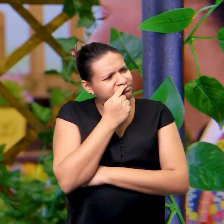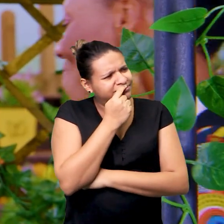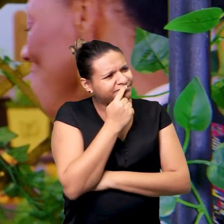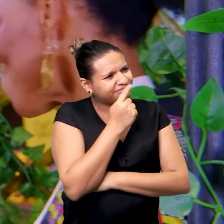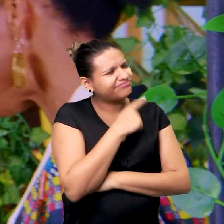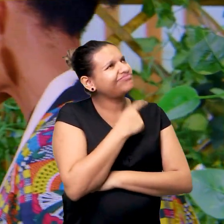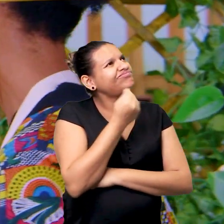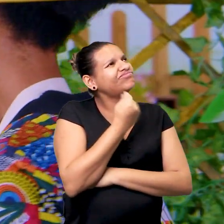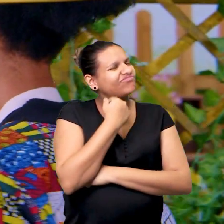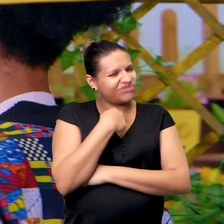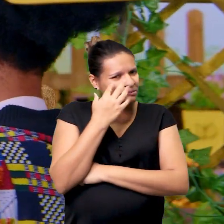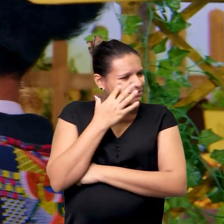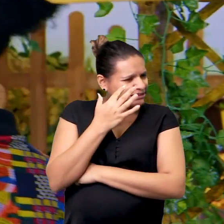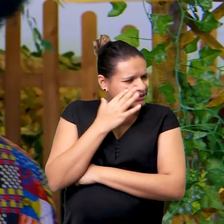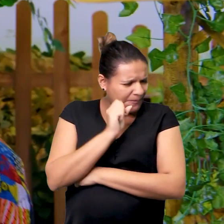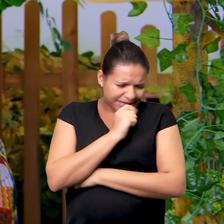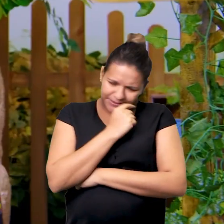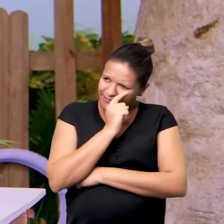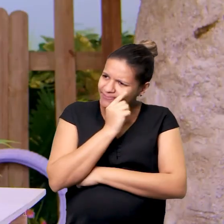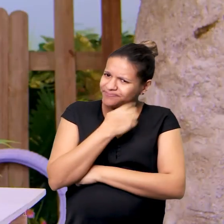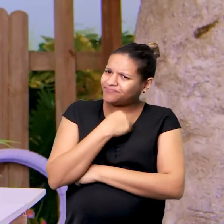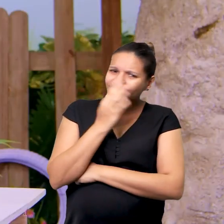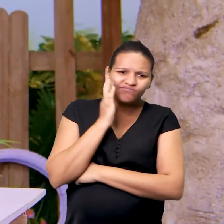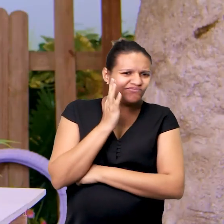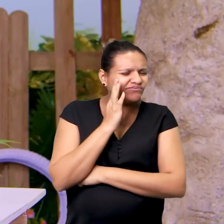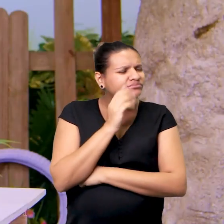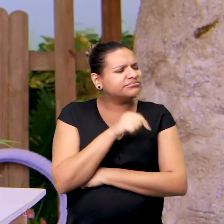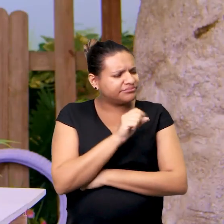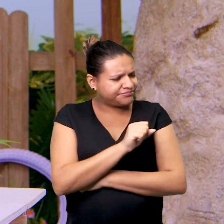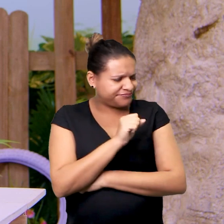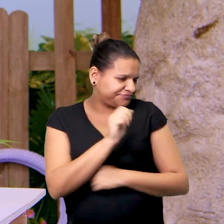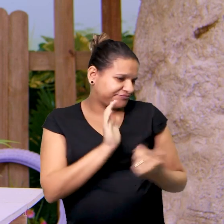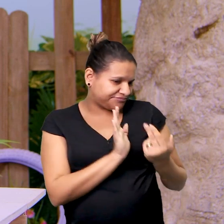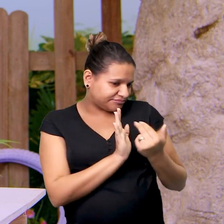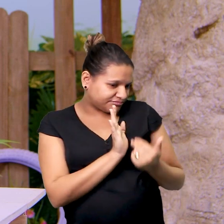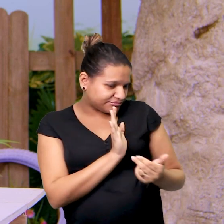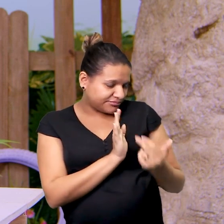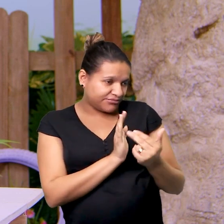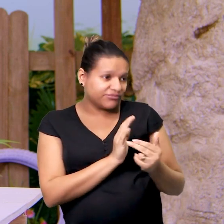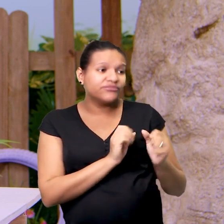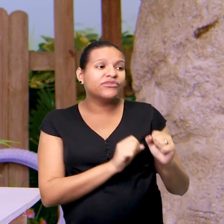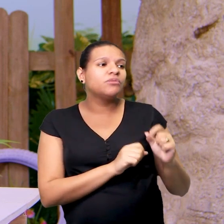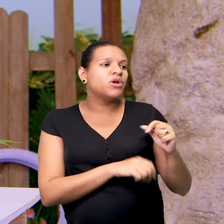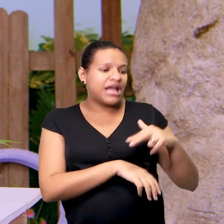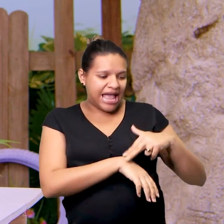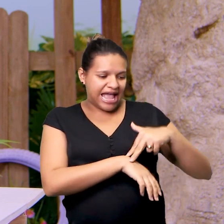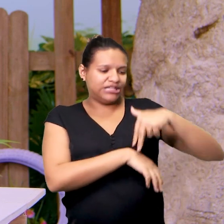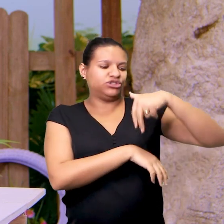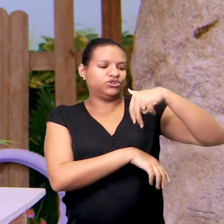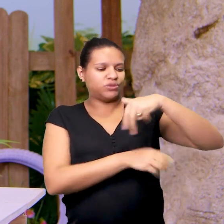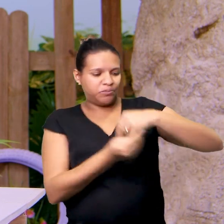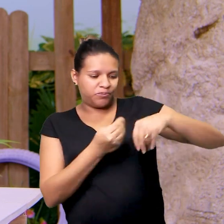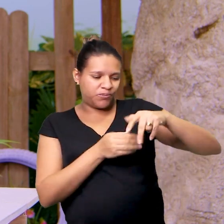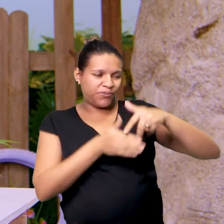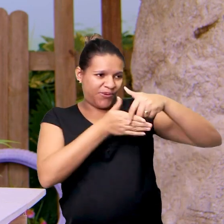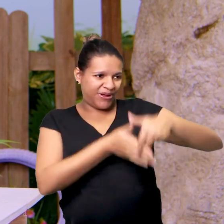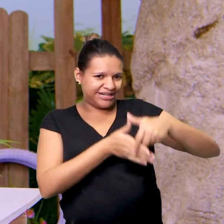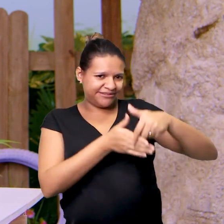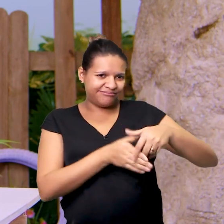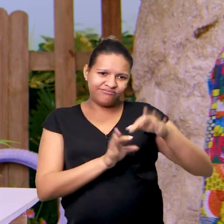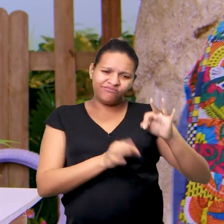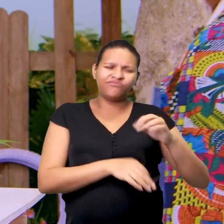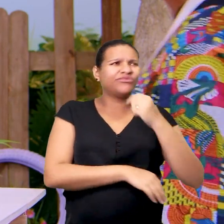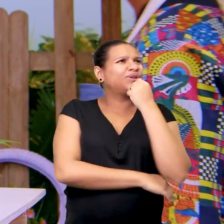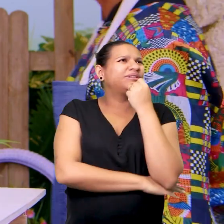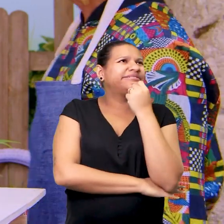Sésamo e se aproxima. Bel. Já sei. Você pode desenhar um astro pônei. Astro pônei. Tá. Ou